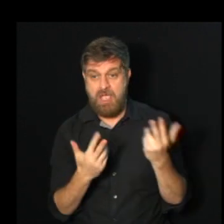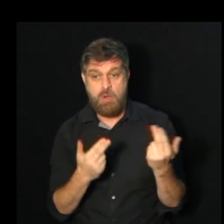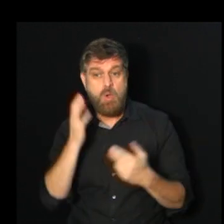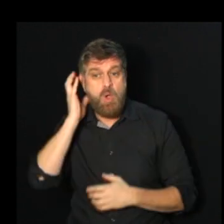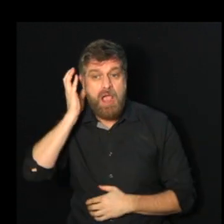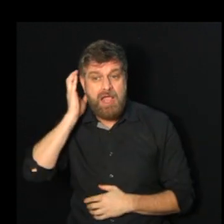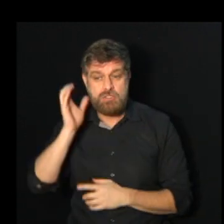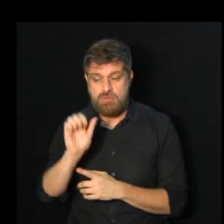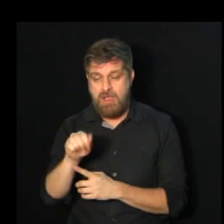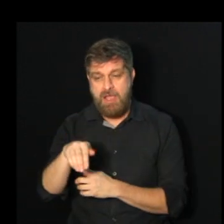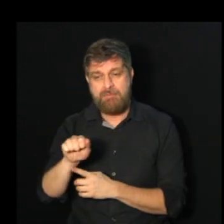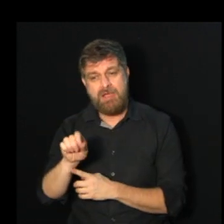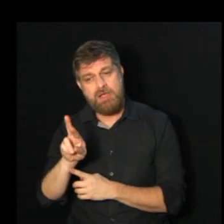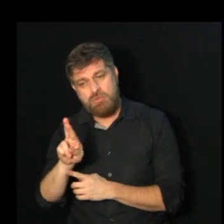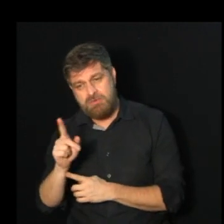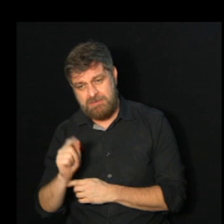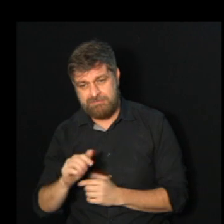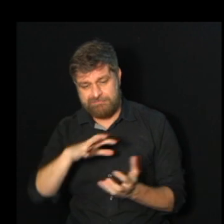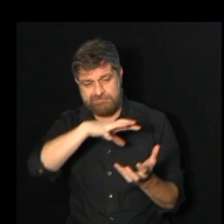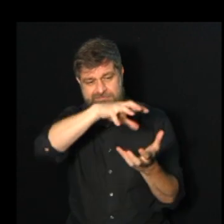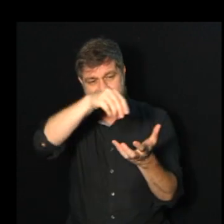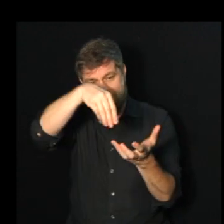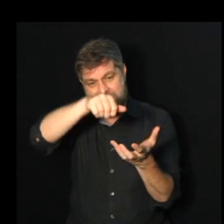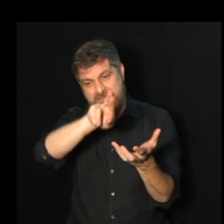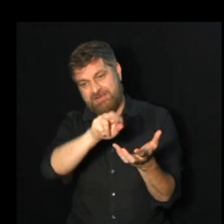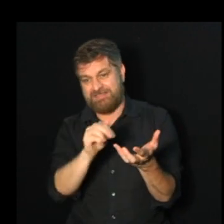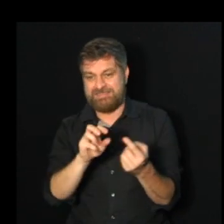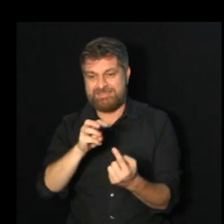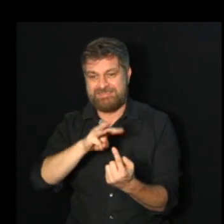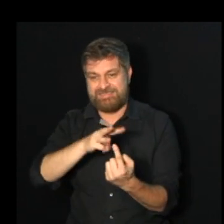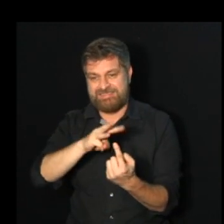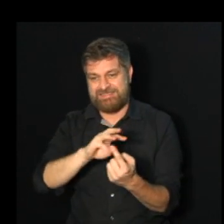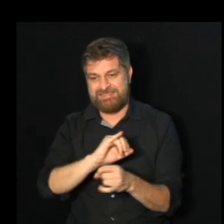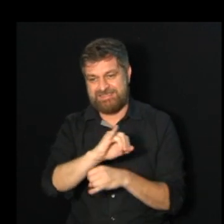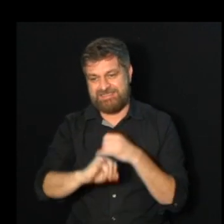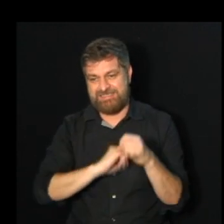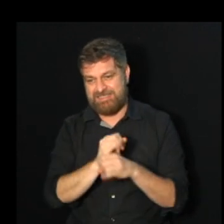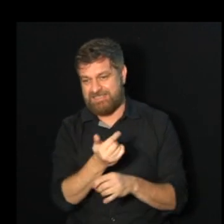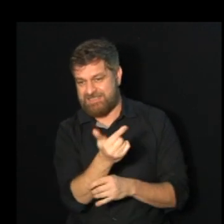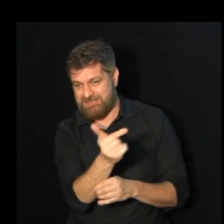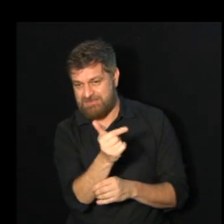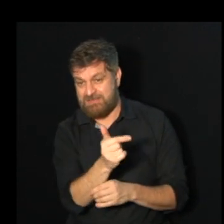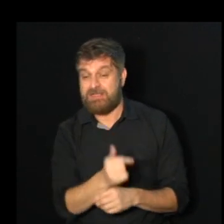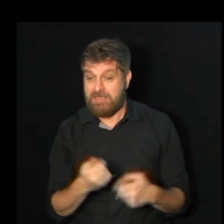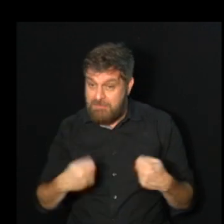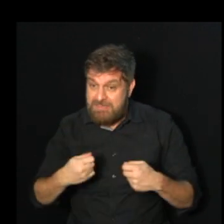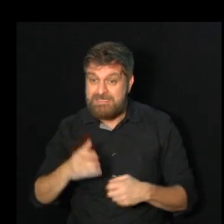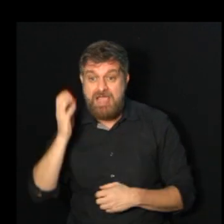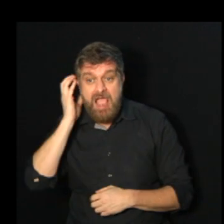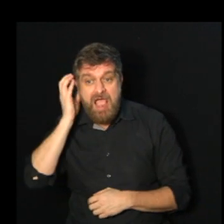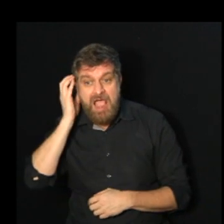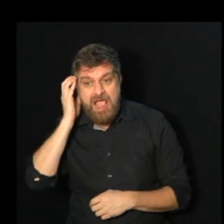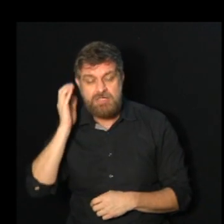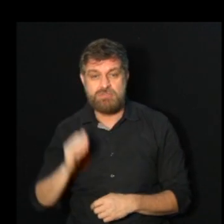né? Evidentemente, em Marte a gente não tem internet, né? O radioamador tem sucesso nisso.